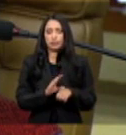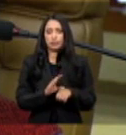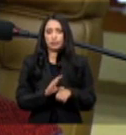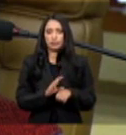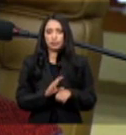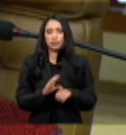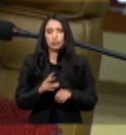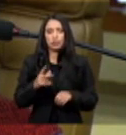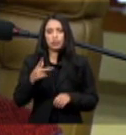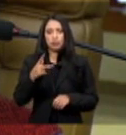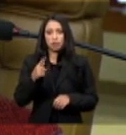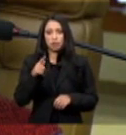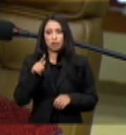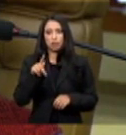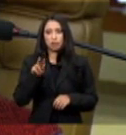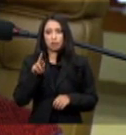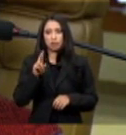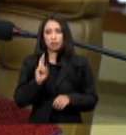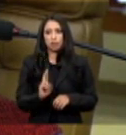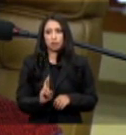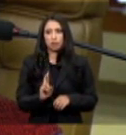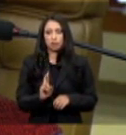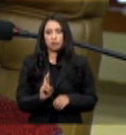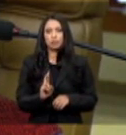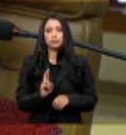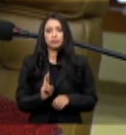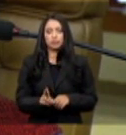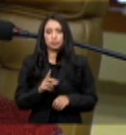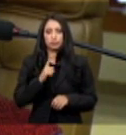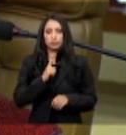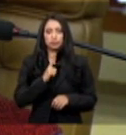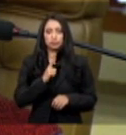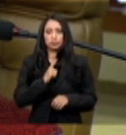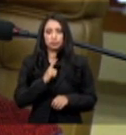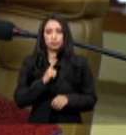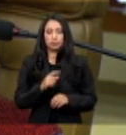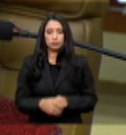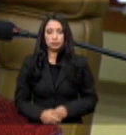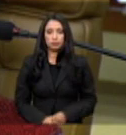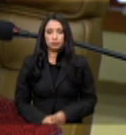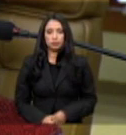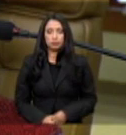A Procuradoria-Geral da República opinou pelo deferimento da liminar e